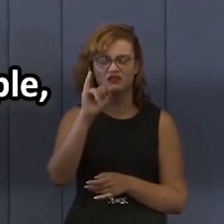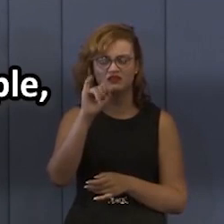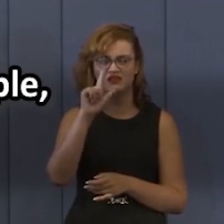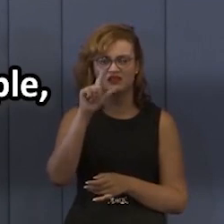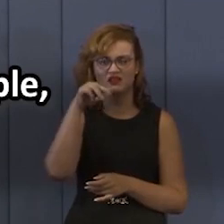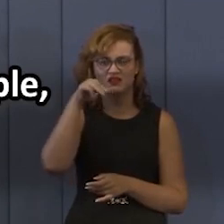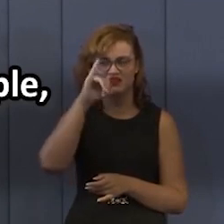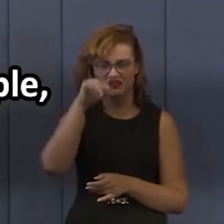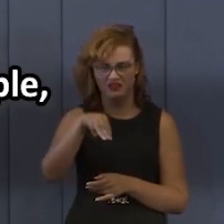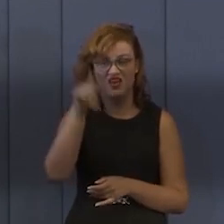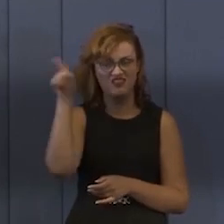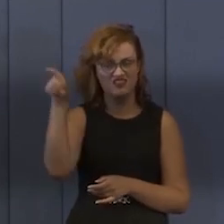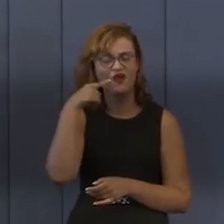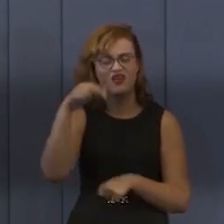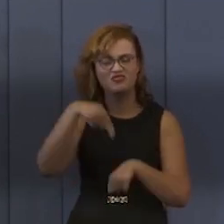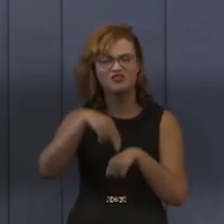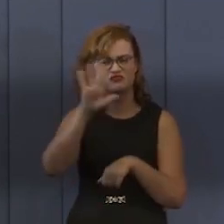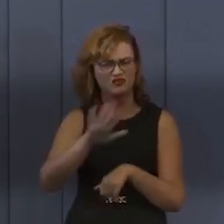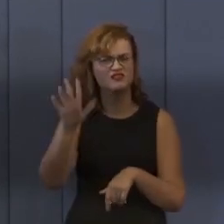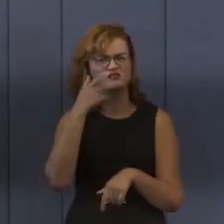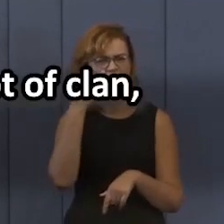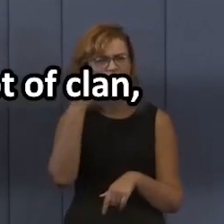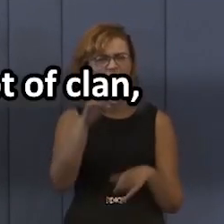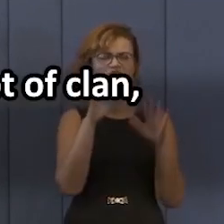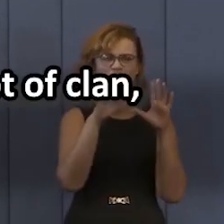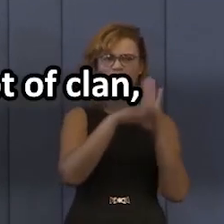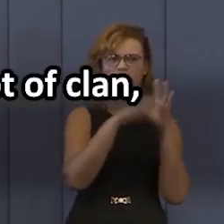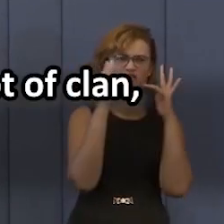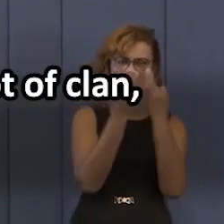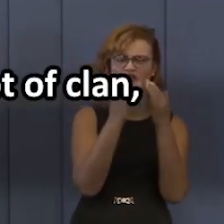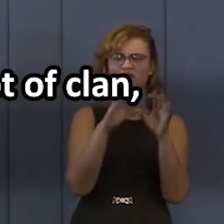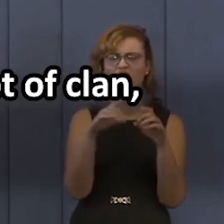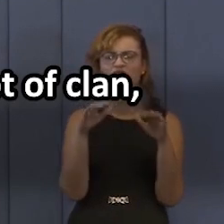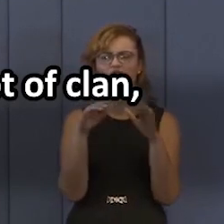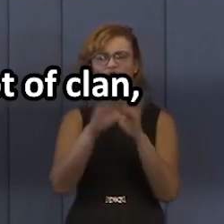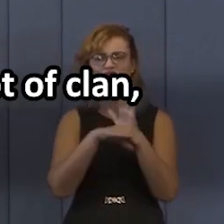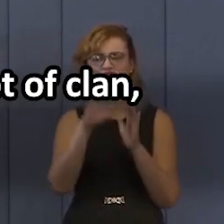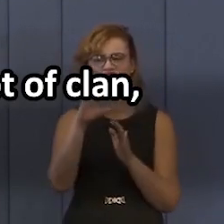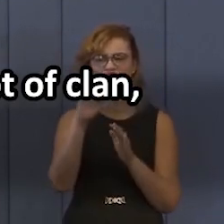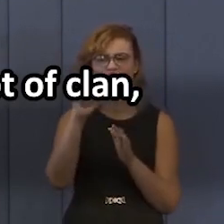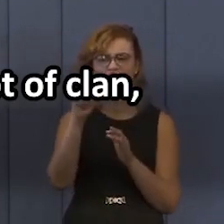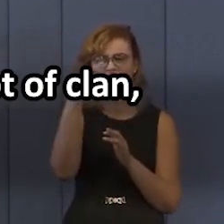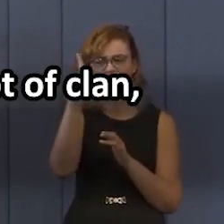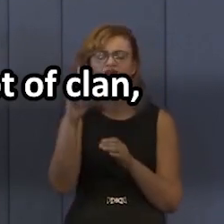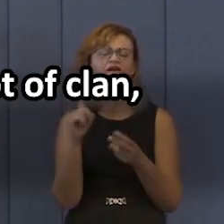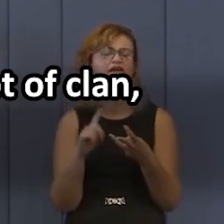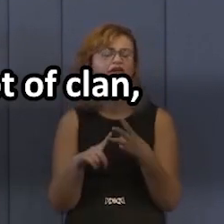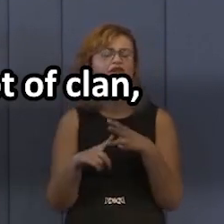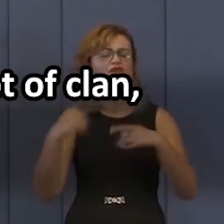a história de Miguelin, por exemplo. Aquilo é nacionalismo. Você vê exatamente o conceito de família, e aí o conceito de